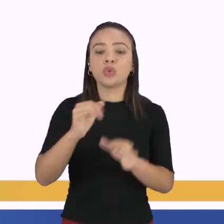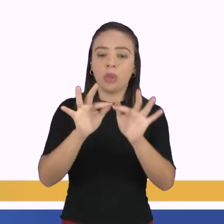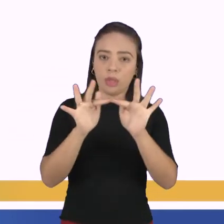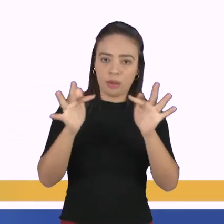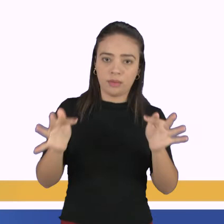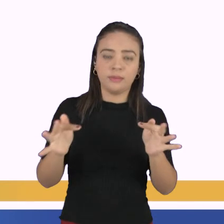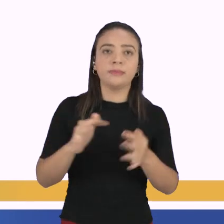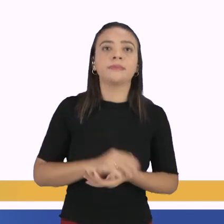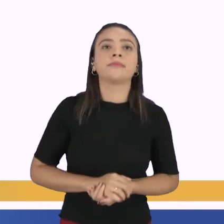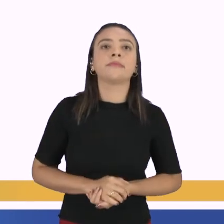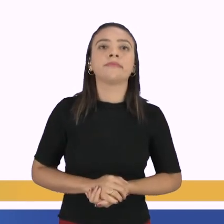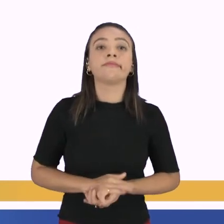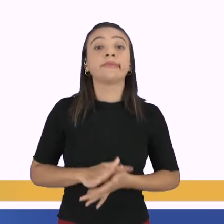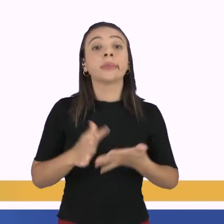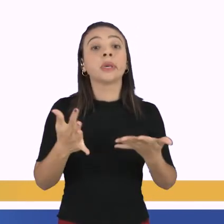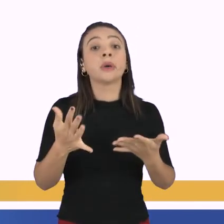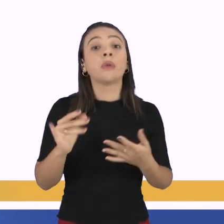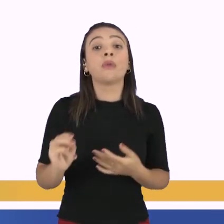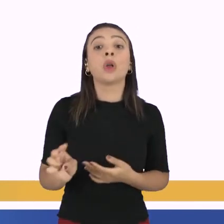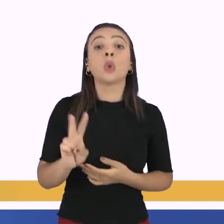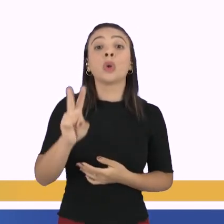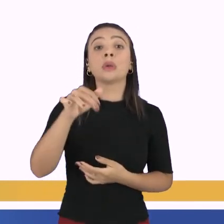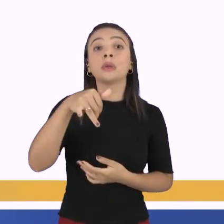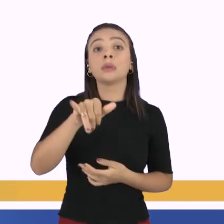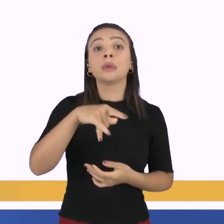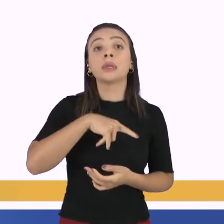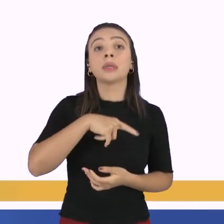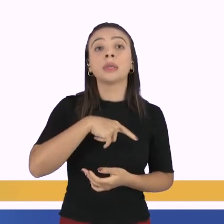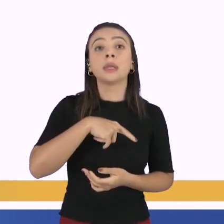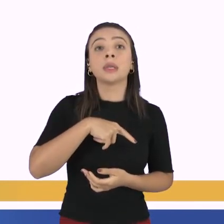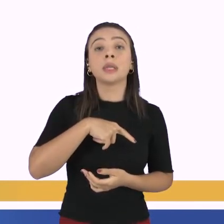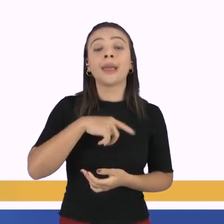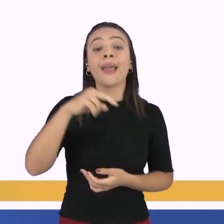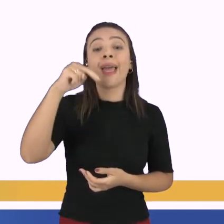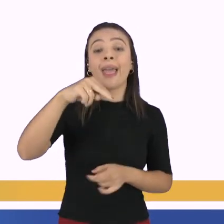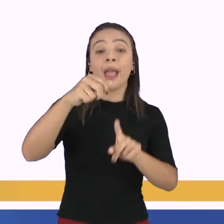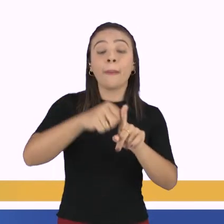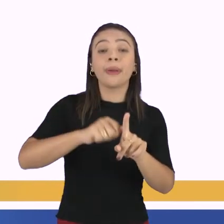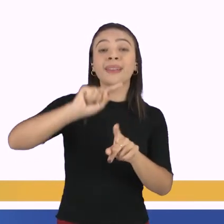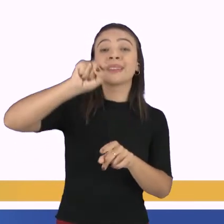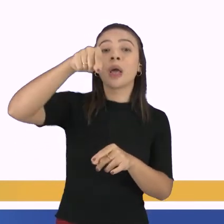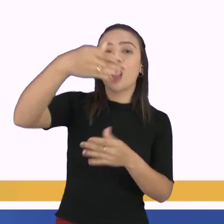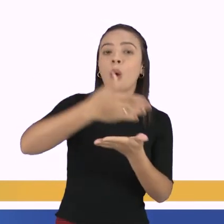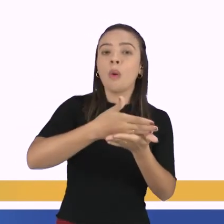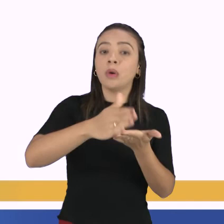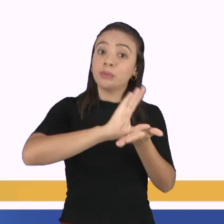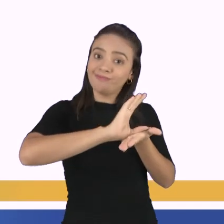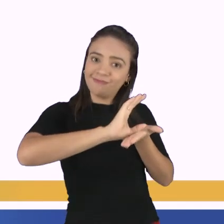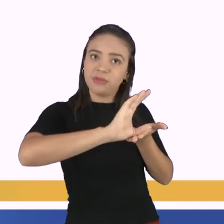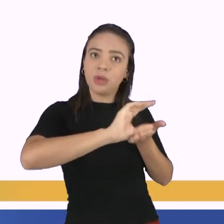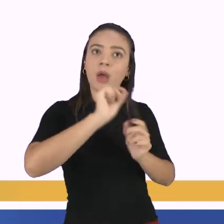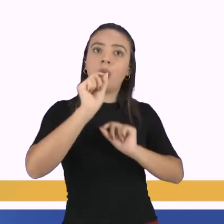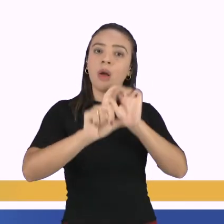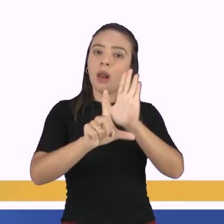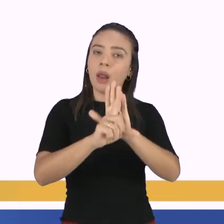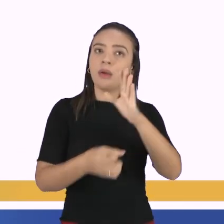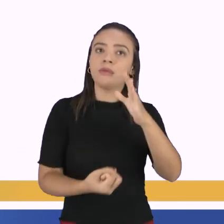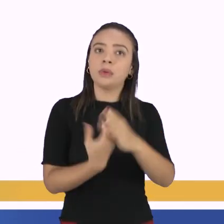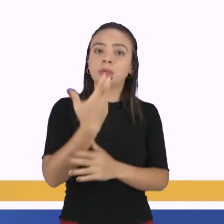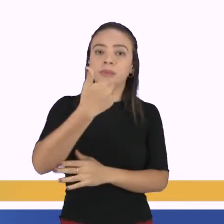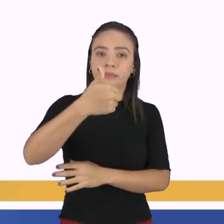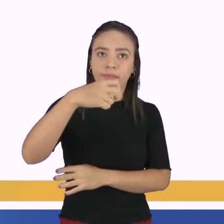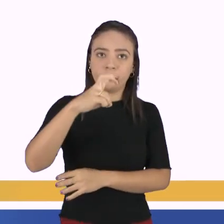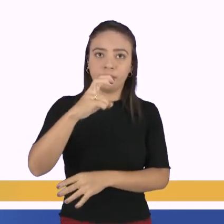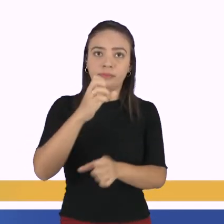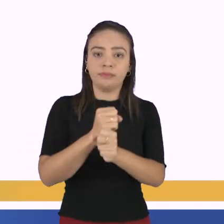simples. Então, o valor Y que ele vai ter N meses após o início do investimento é a lei de formação 15